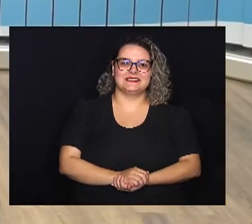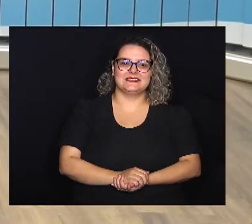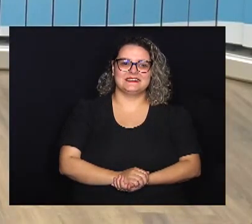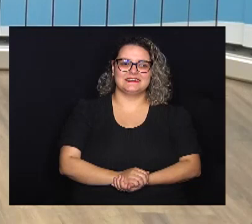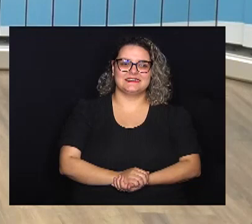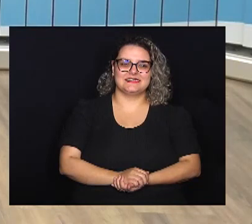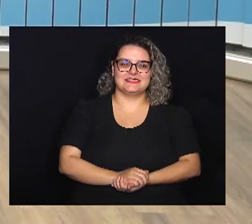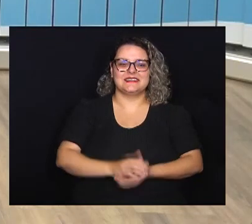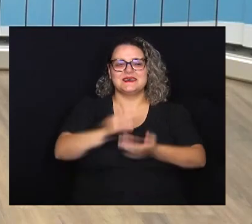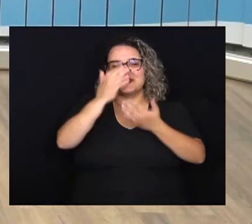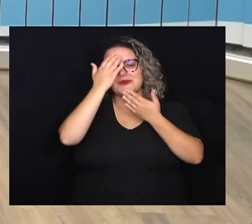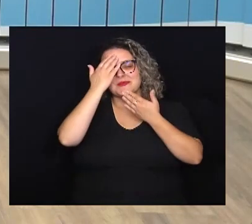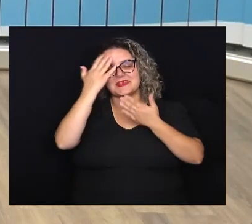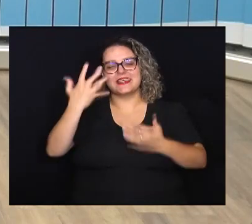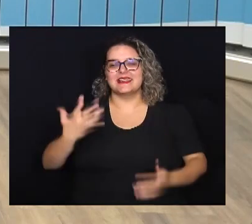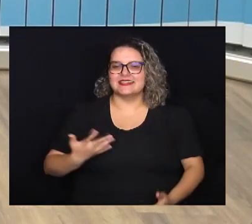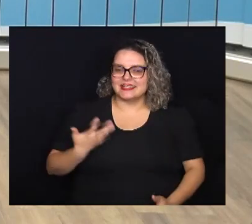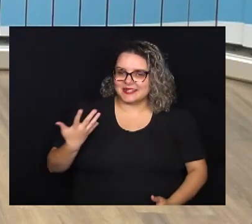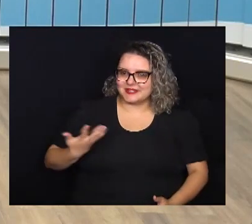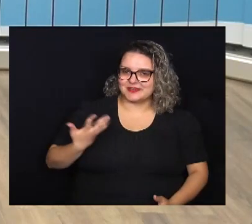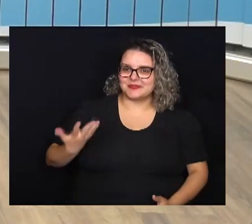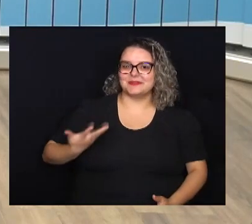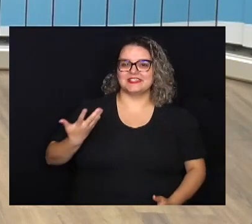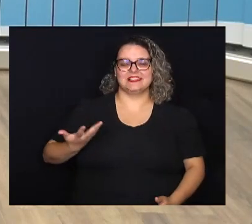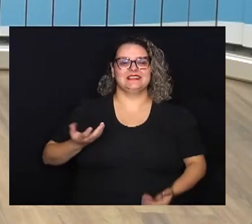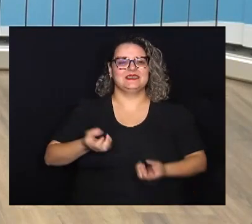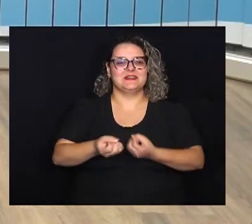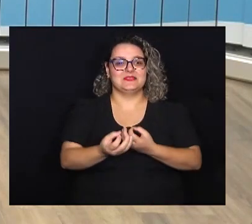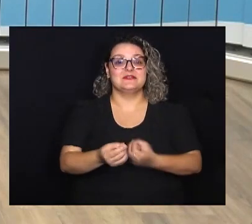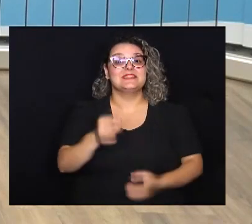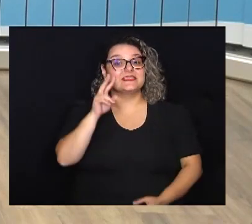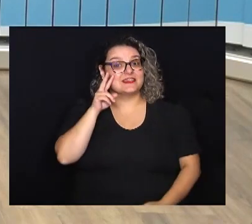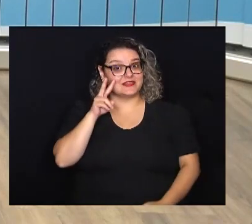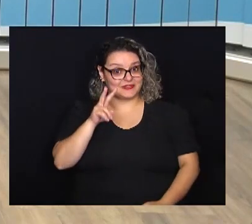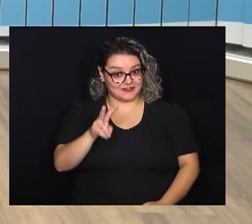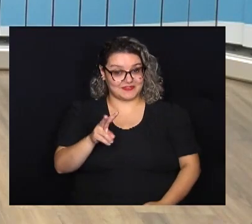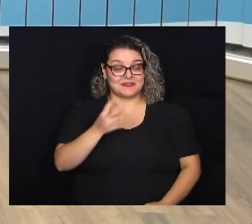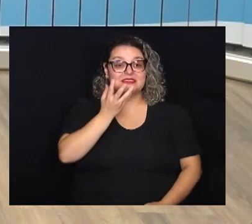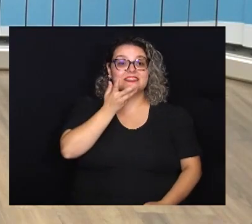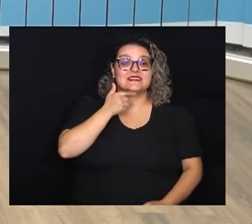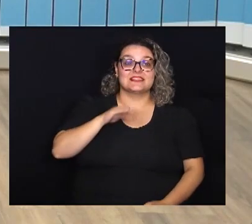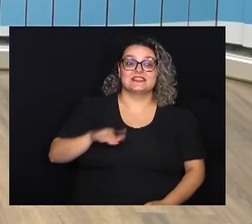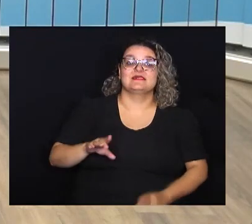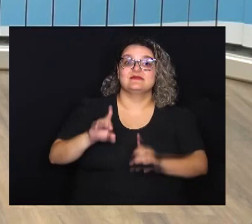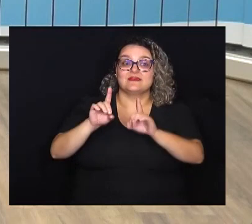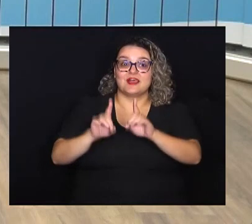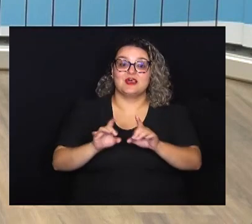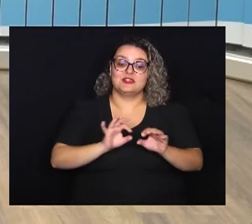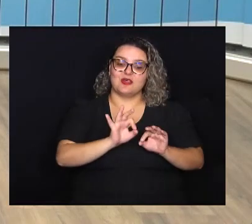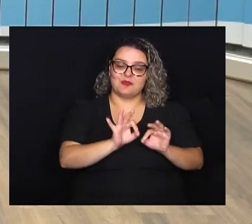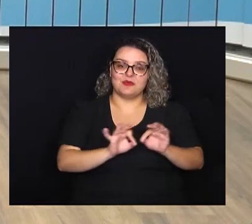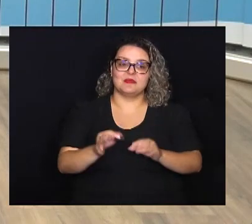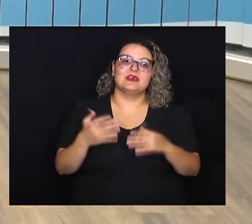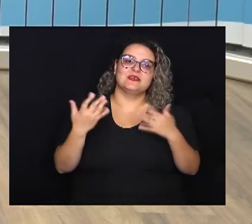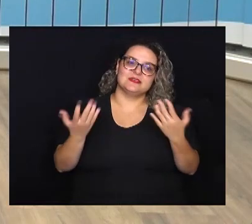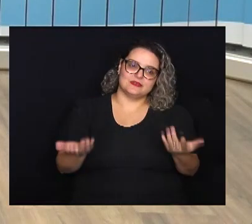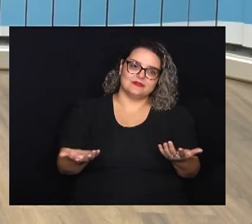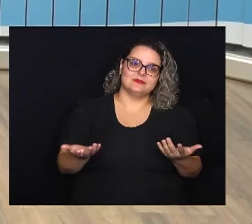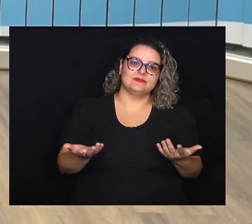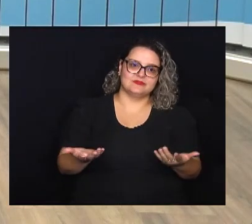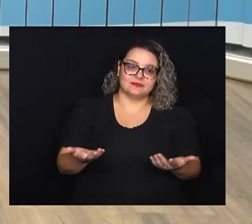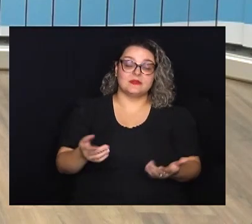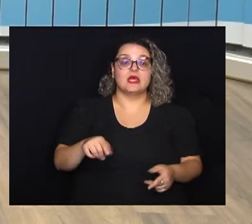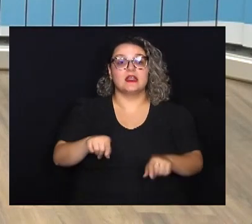obrigada Luana obrigada pelas informações você viu aí que as crianças com deficiência já estão lá mas olha devido